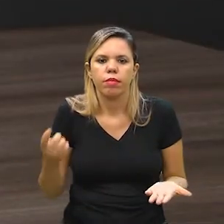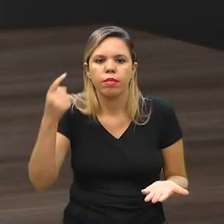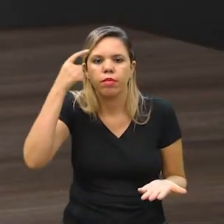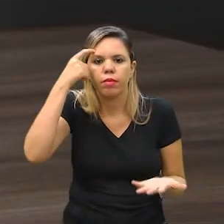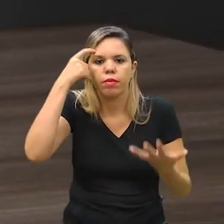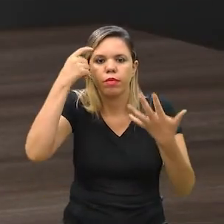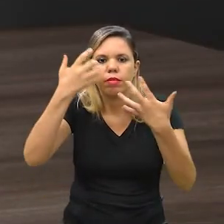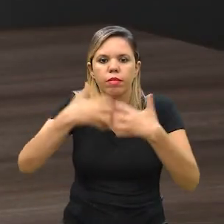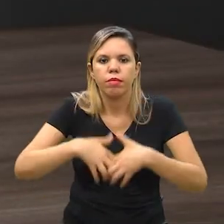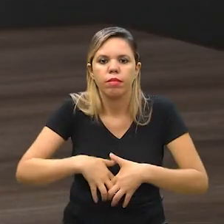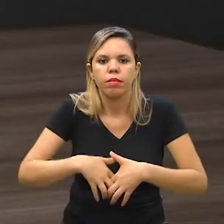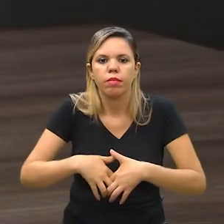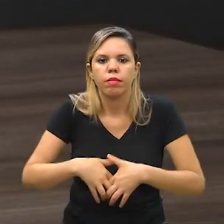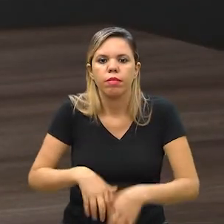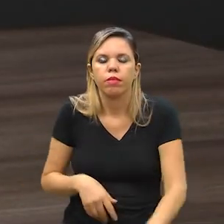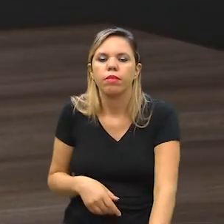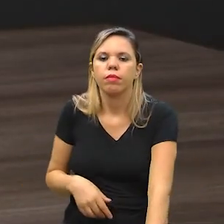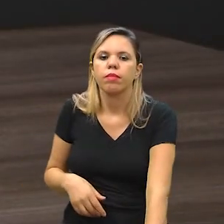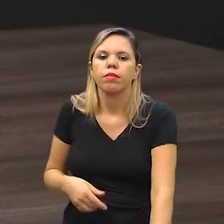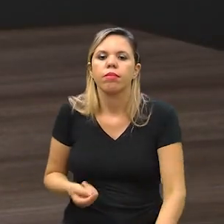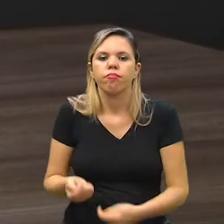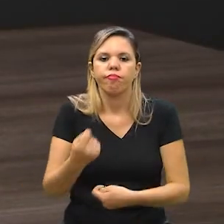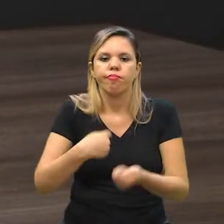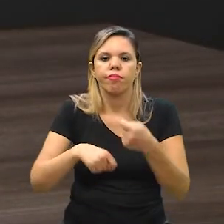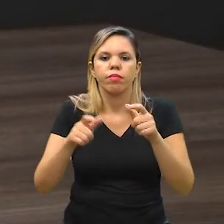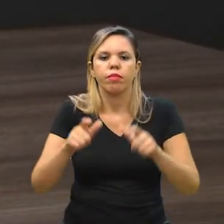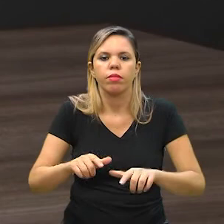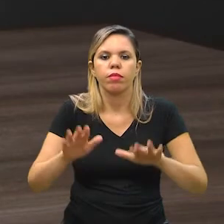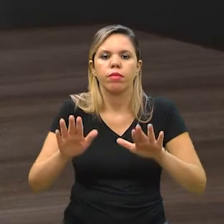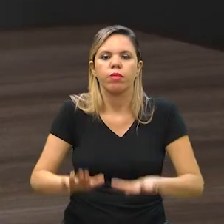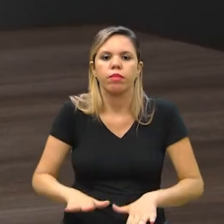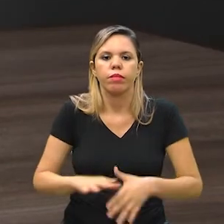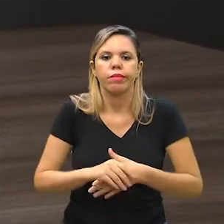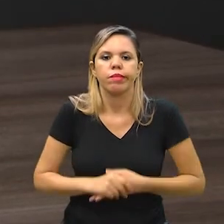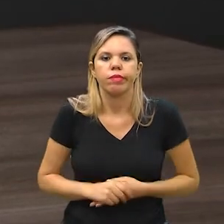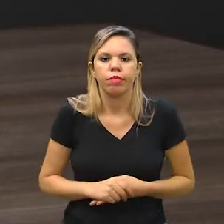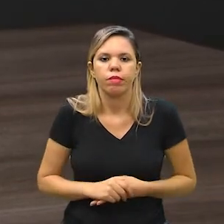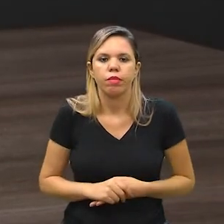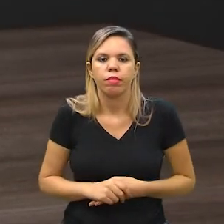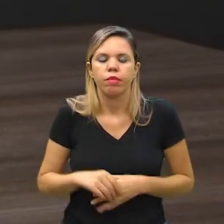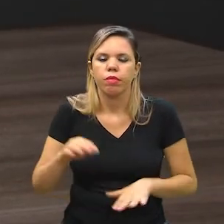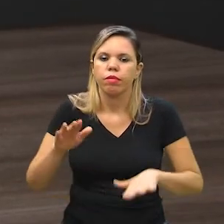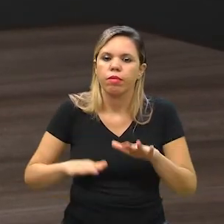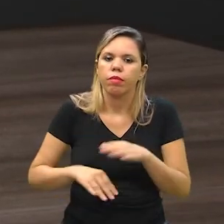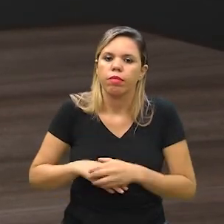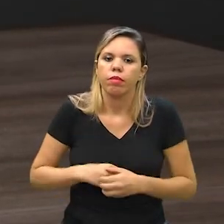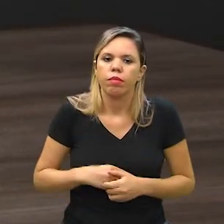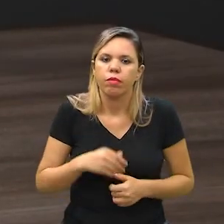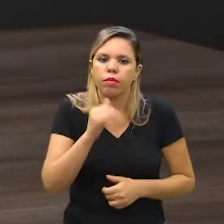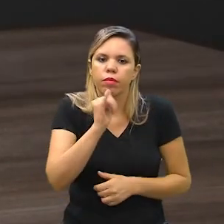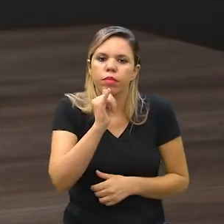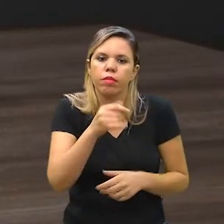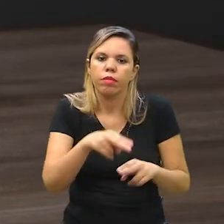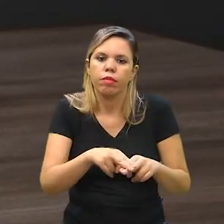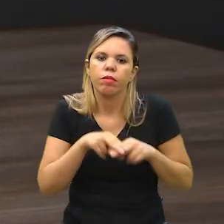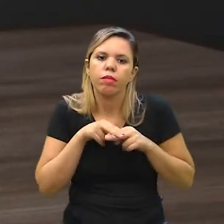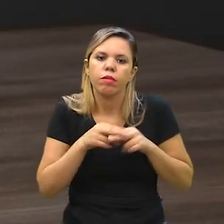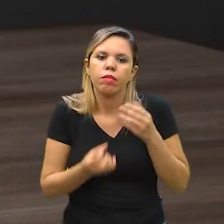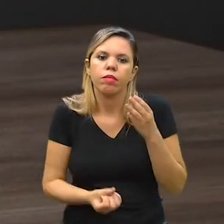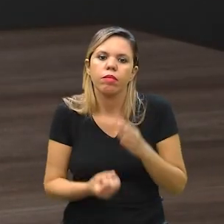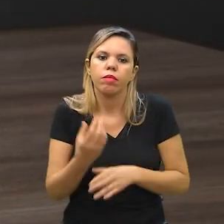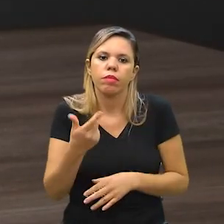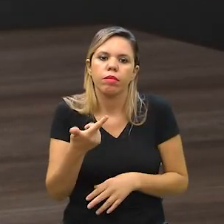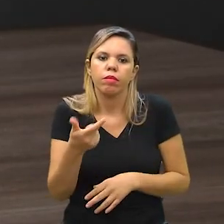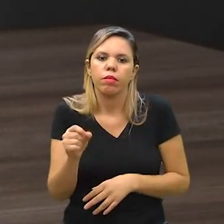gente pensa, então, nesse negócio que já tem um local físico, mas às vezes, eu digo até por conta do